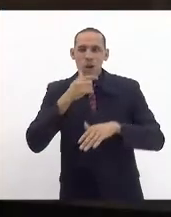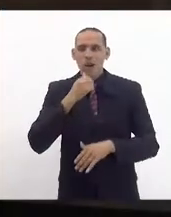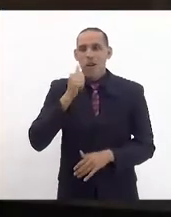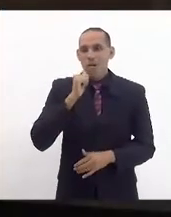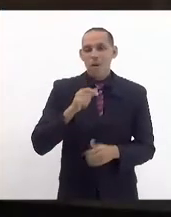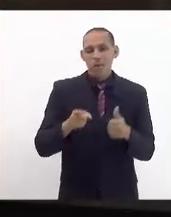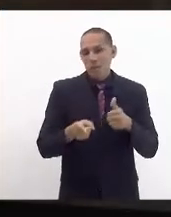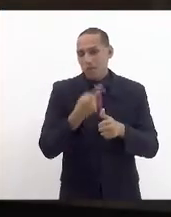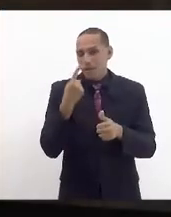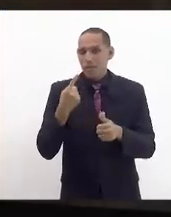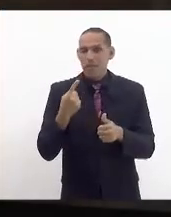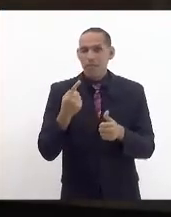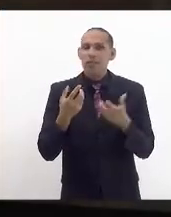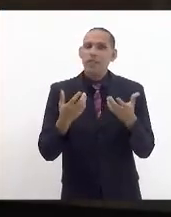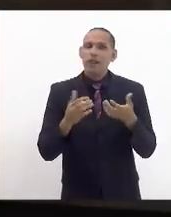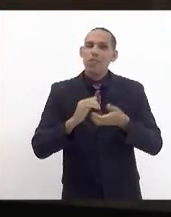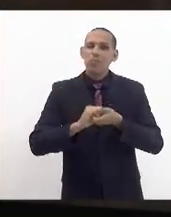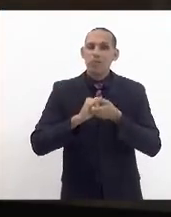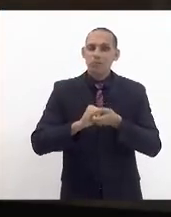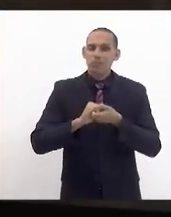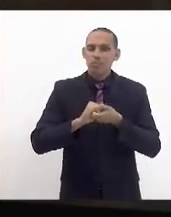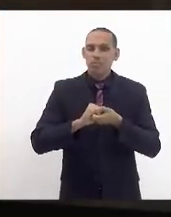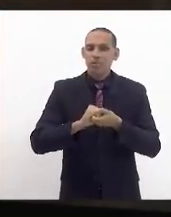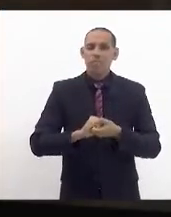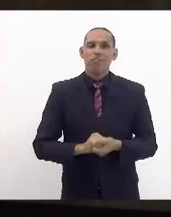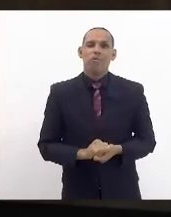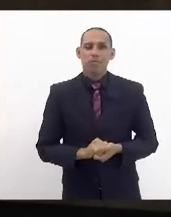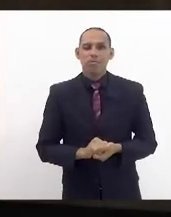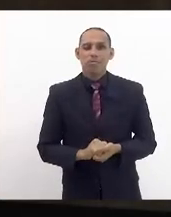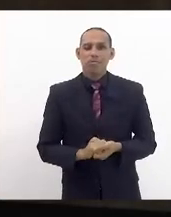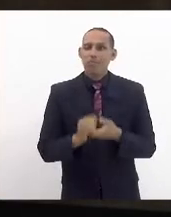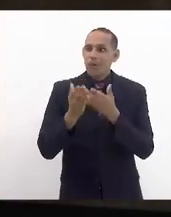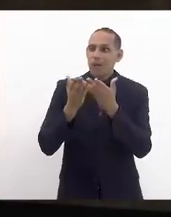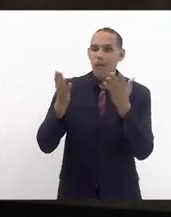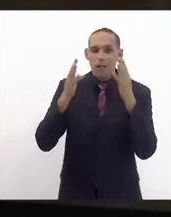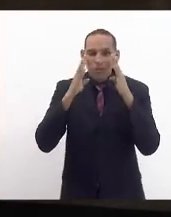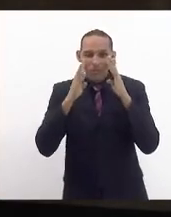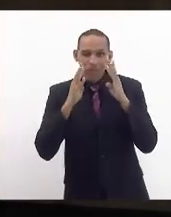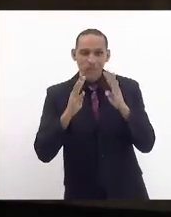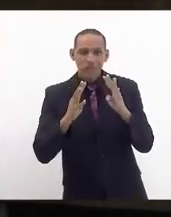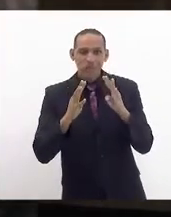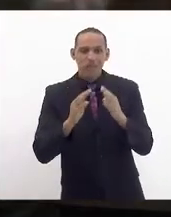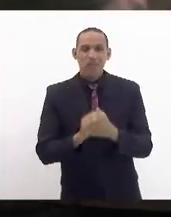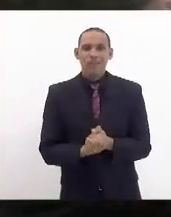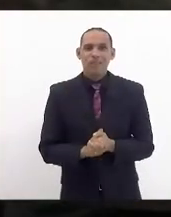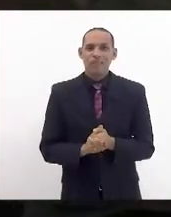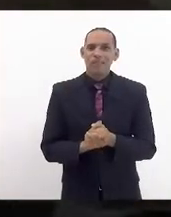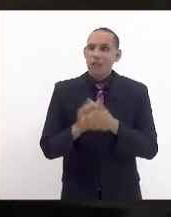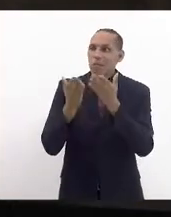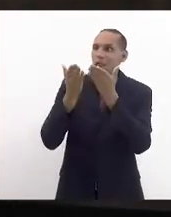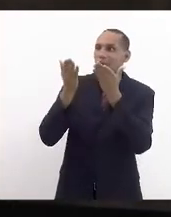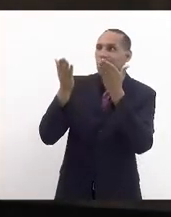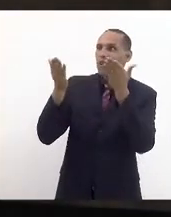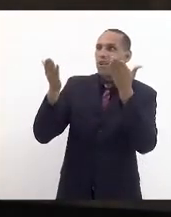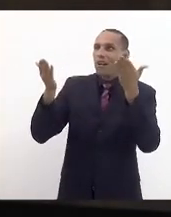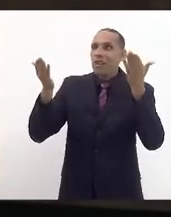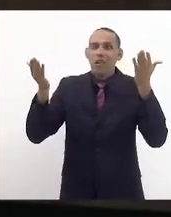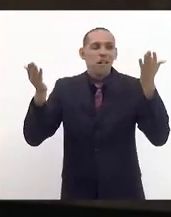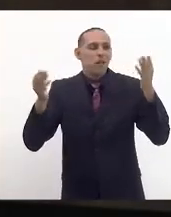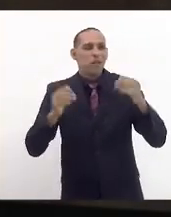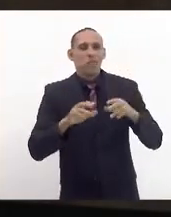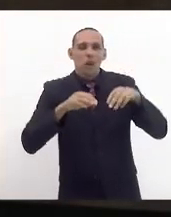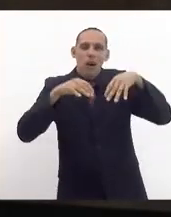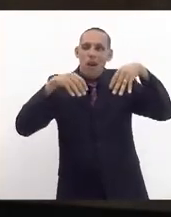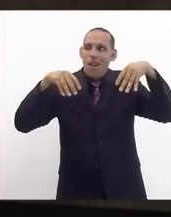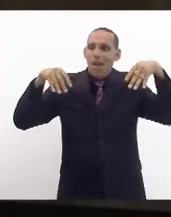Em primeiro lugar, eu quero saudar aqui aqueles que nos assistem da galeria, que são